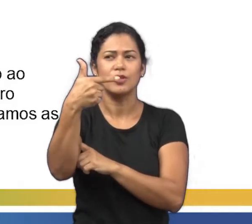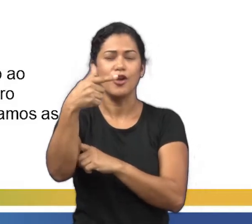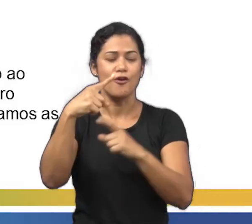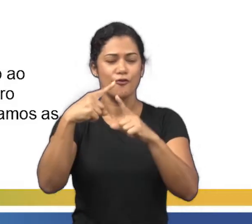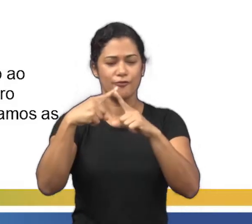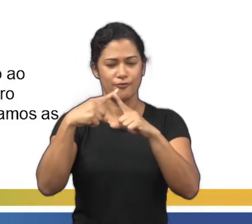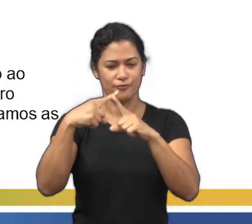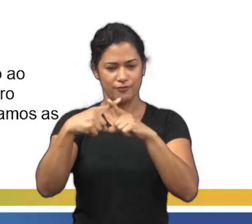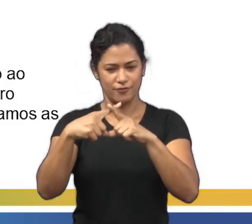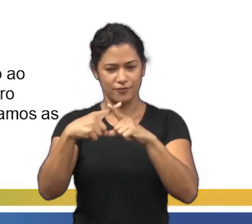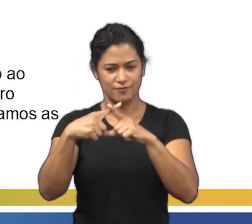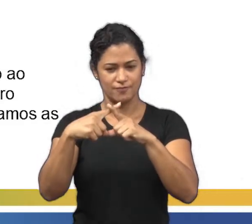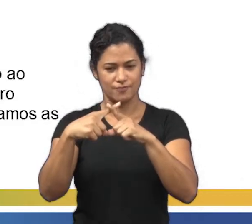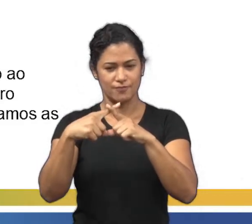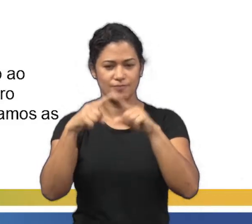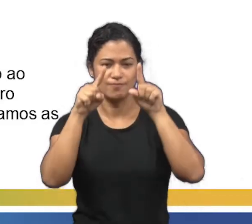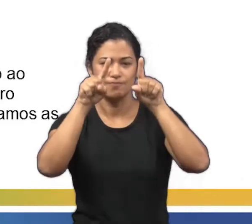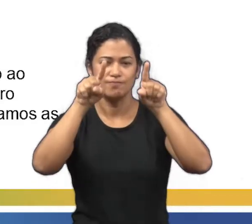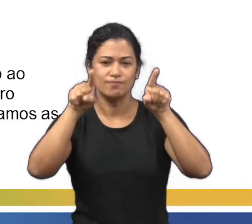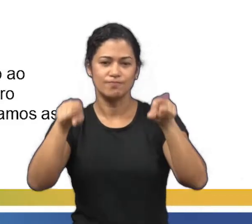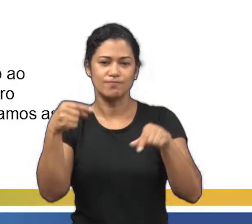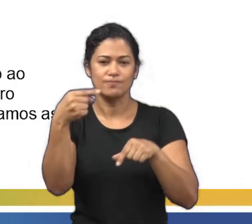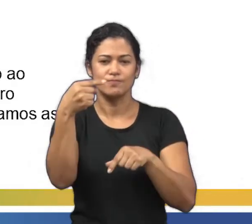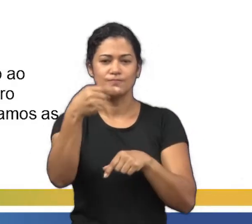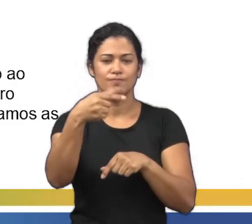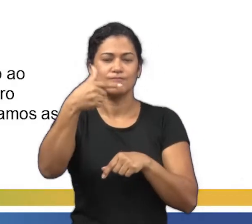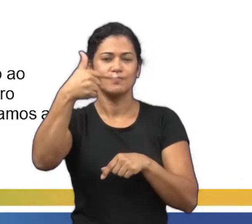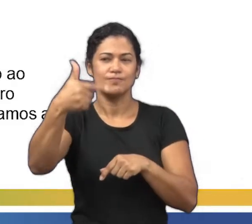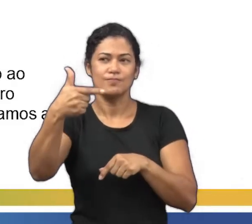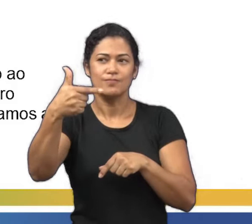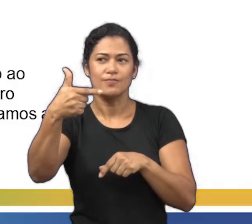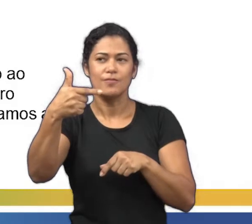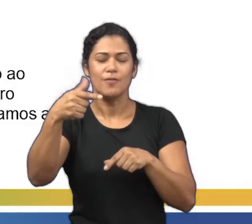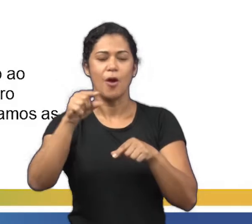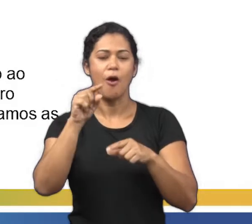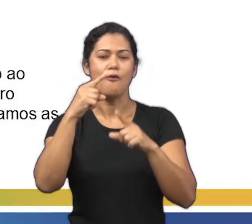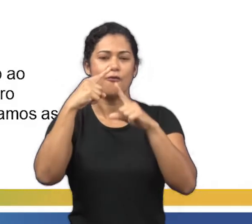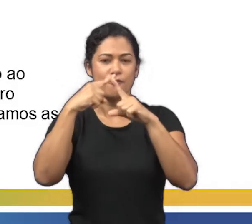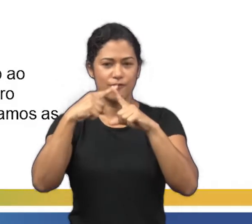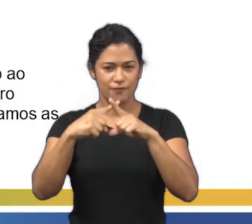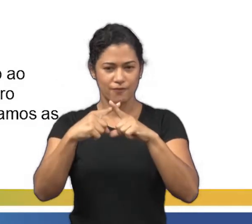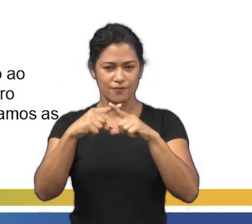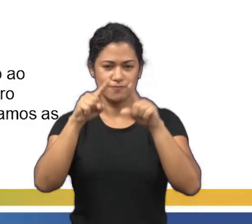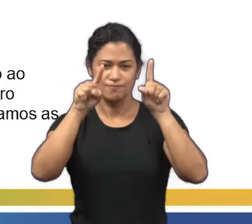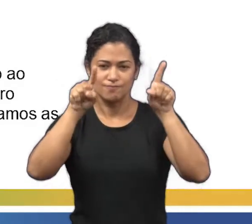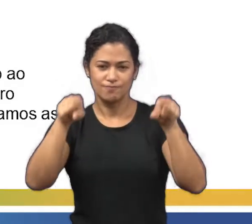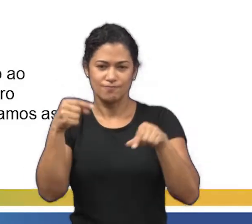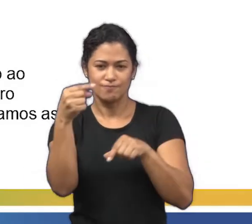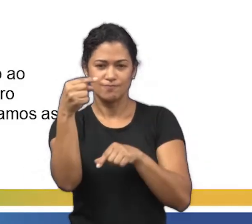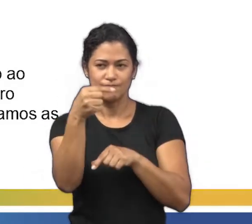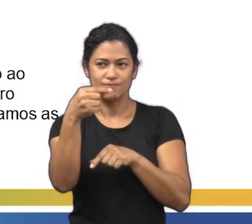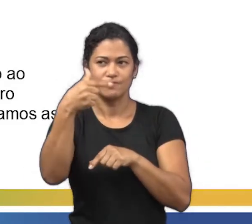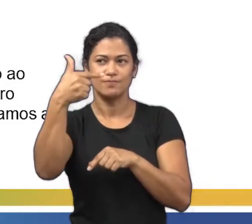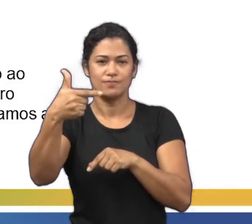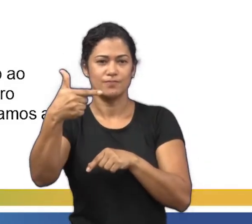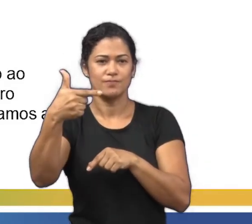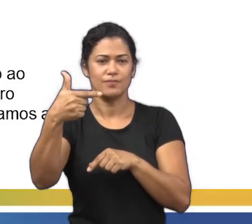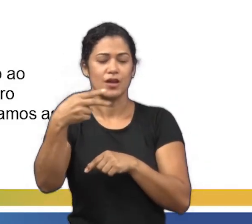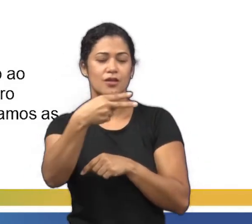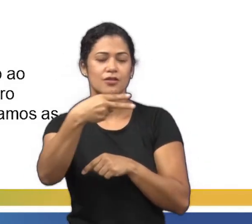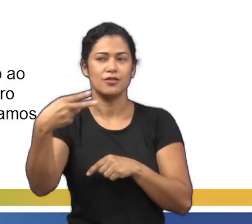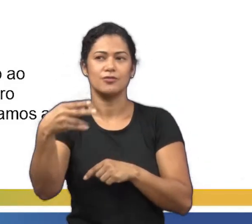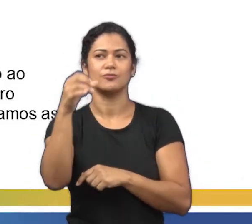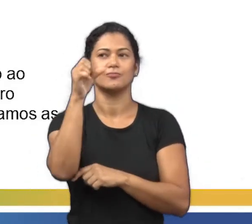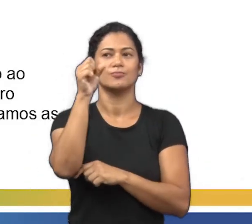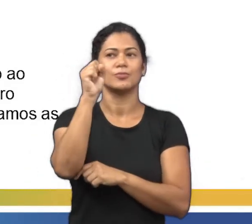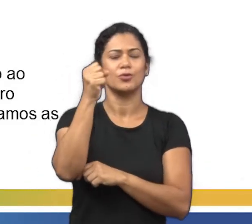minha base. E quantas vezes eu vou repetir ela? Olha lá o expoente dizendo 3 vezes. Então, vai ficar menos 2